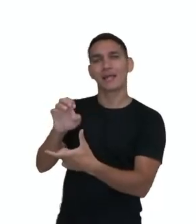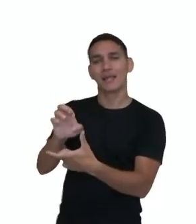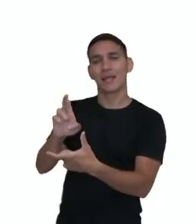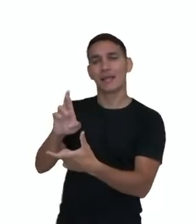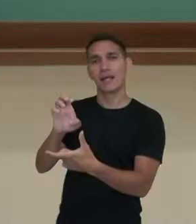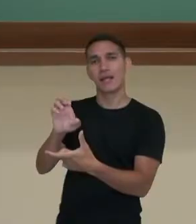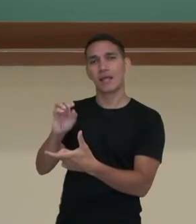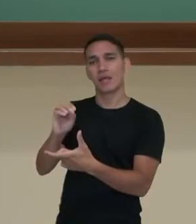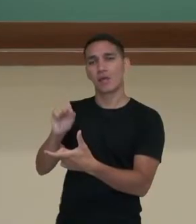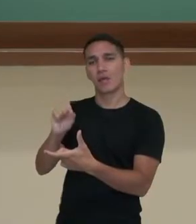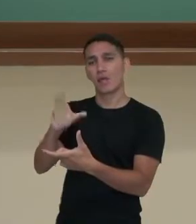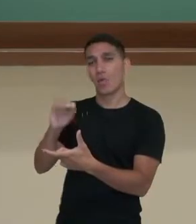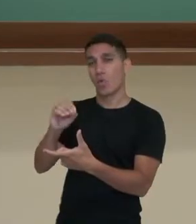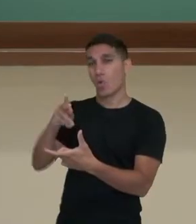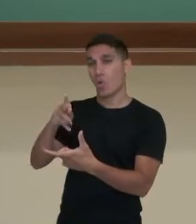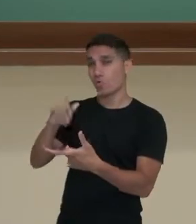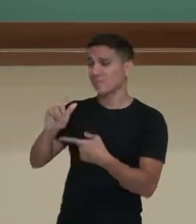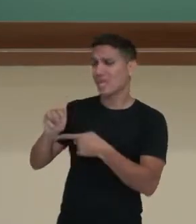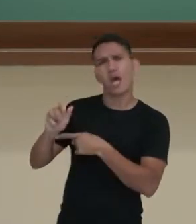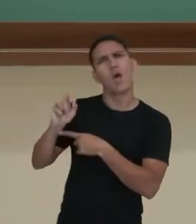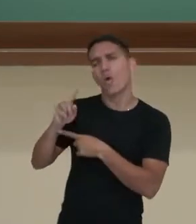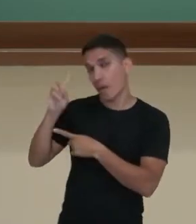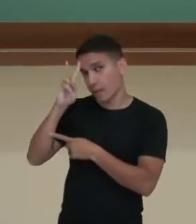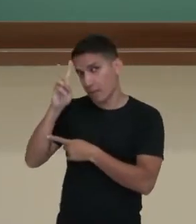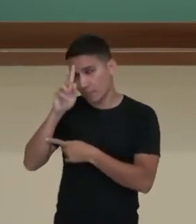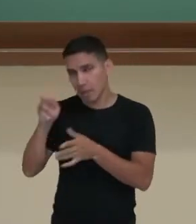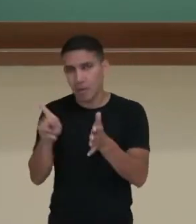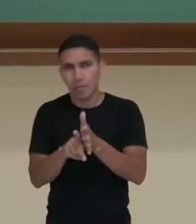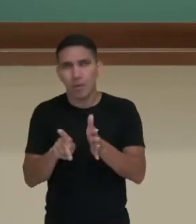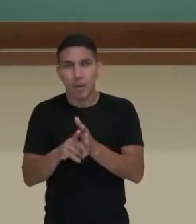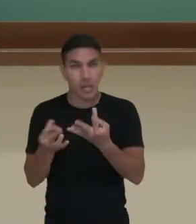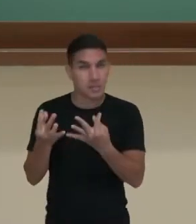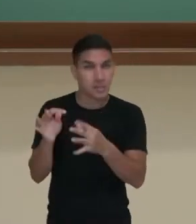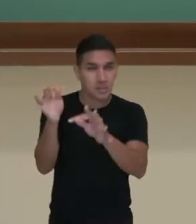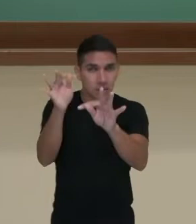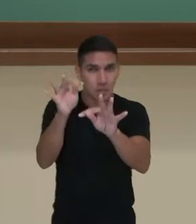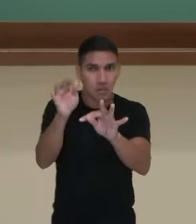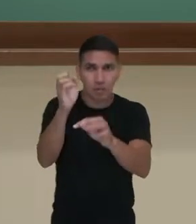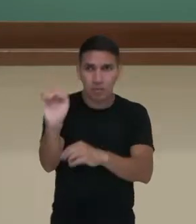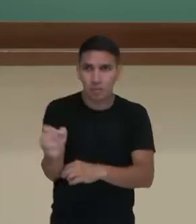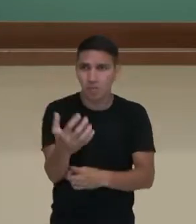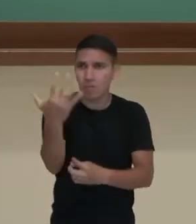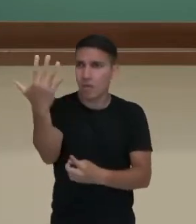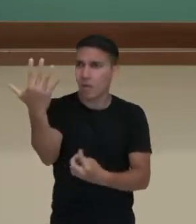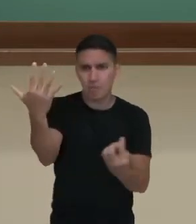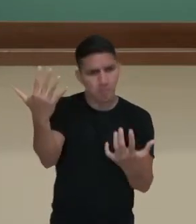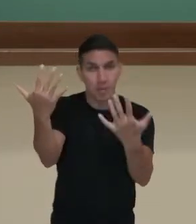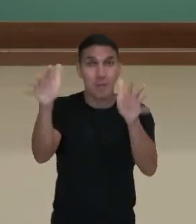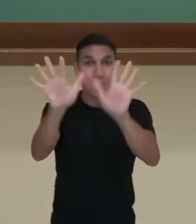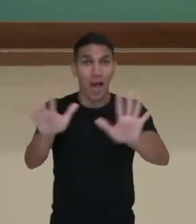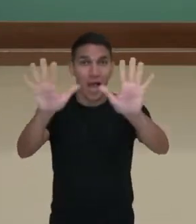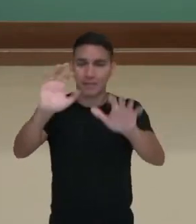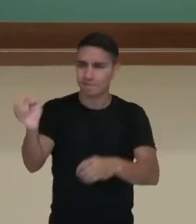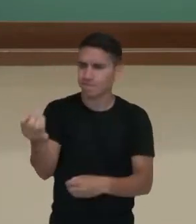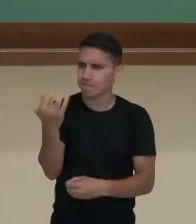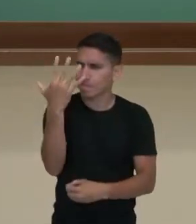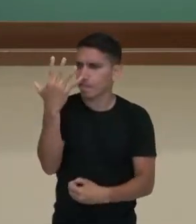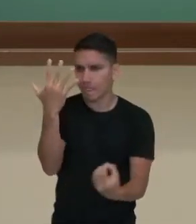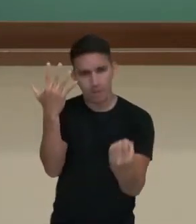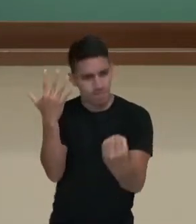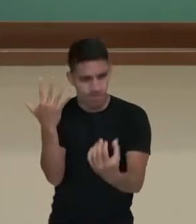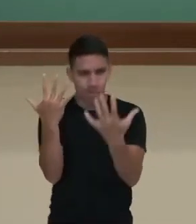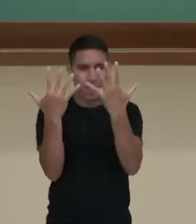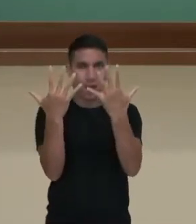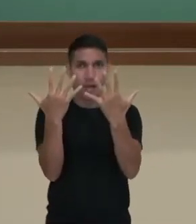estereoscopia. Lembrando então, estereoscopia é aquela tecnologia de mandar imagens